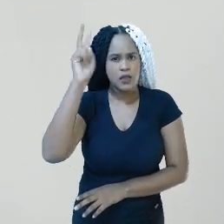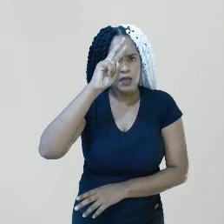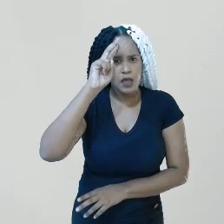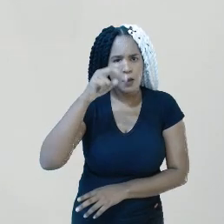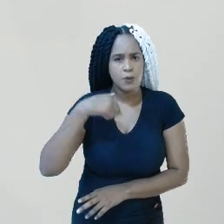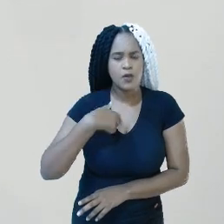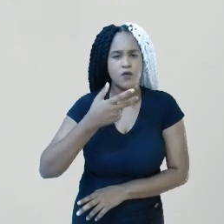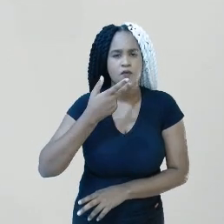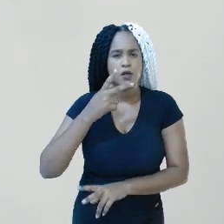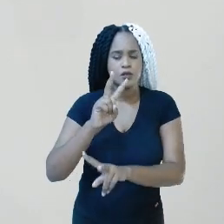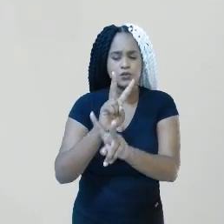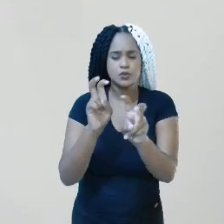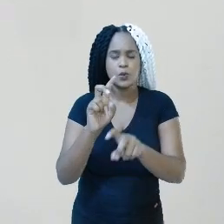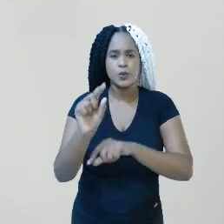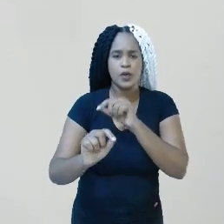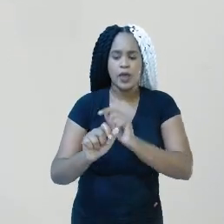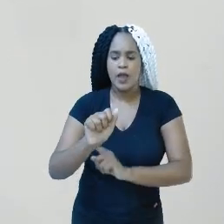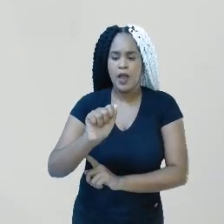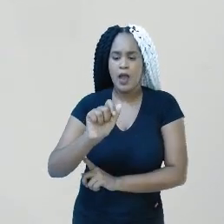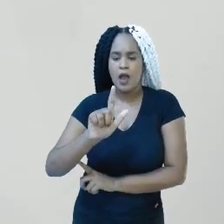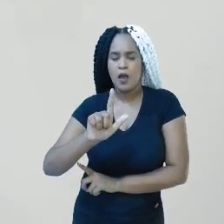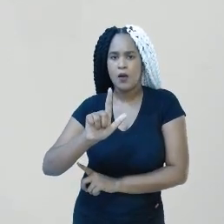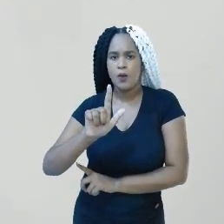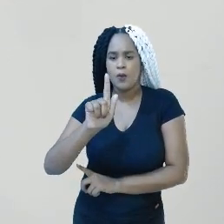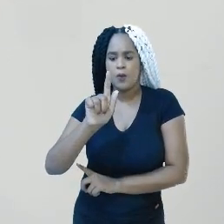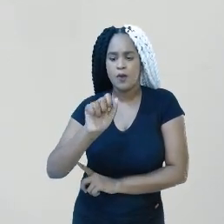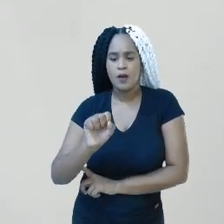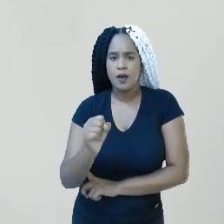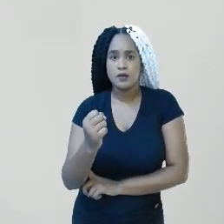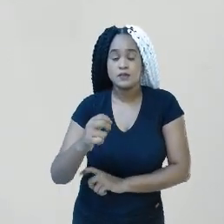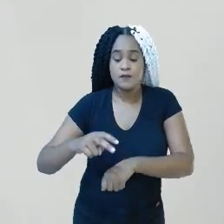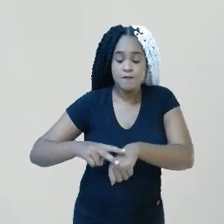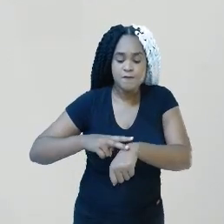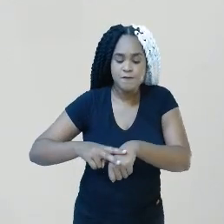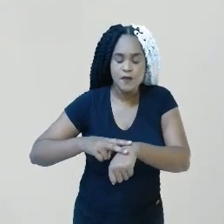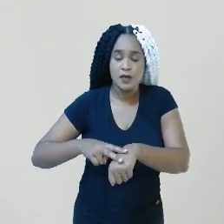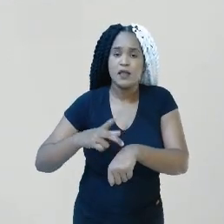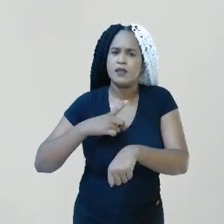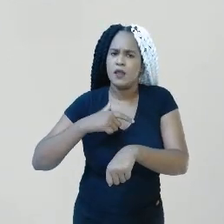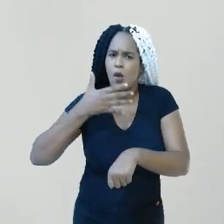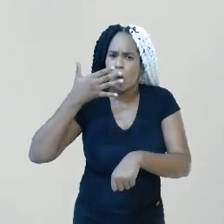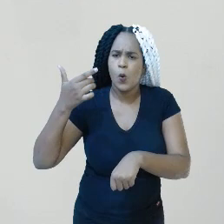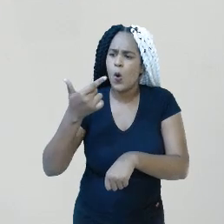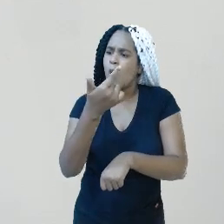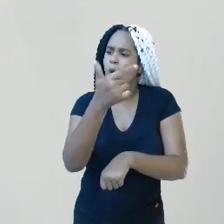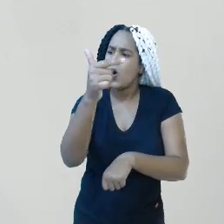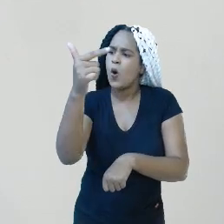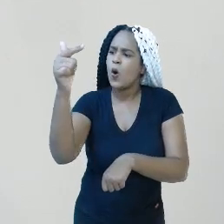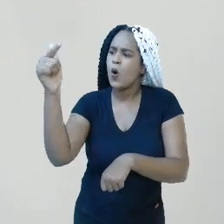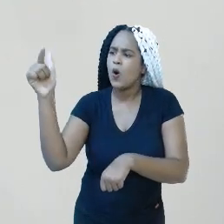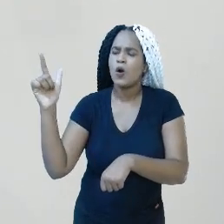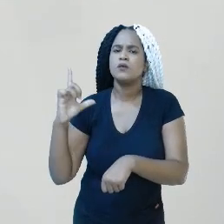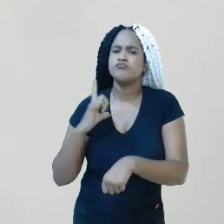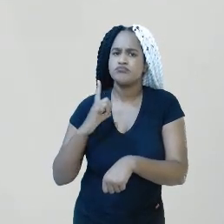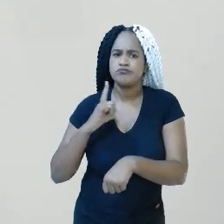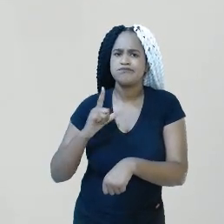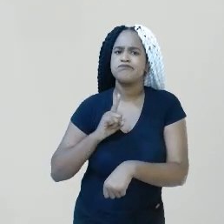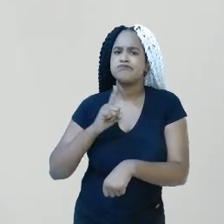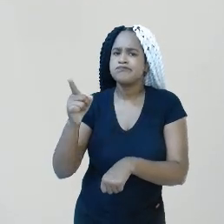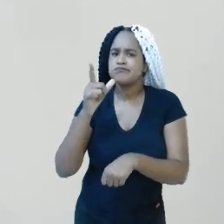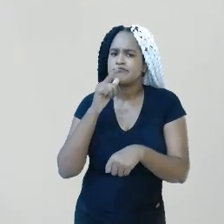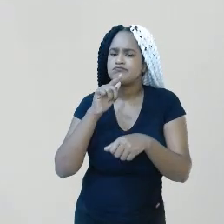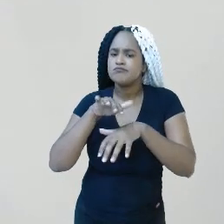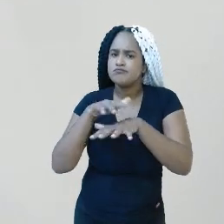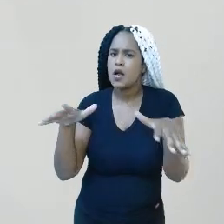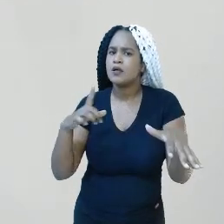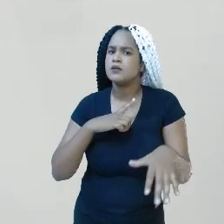Pois é, e eu destaquei essa questão. Tem algas de várias cores, vocês conhecem as algas, né? Que existem no mar, que existem em outros